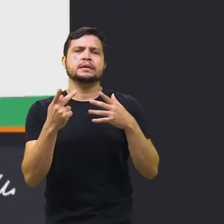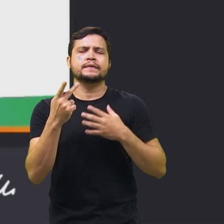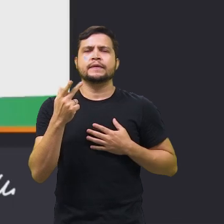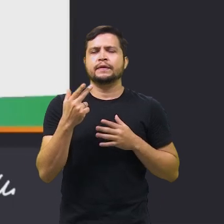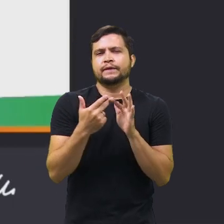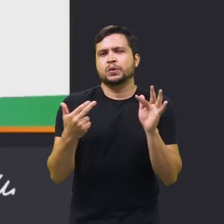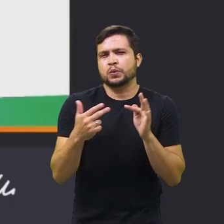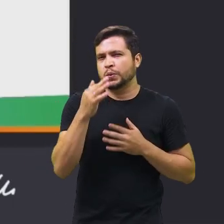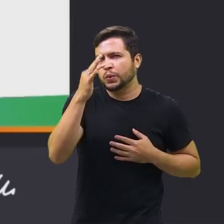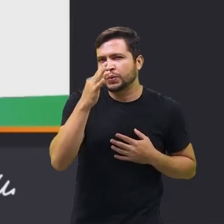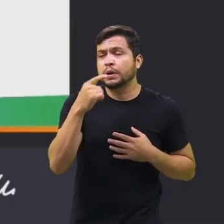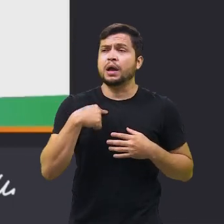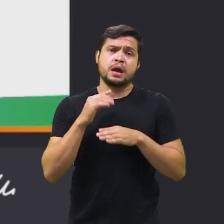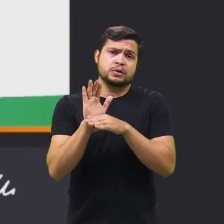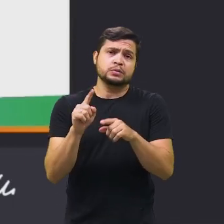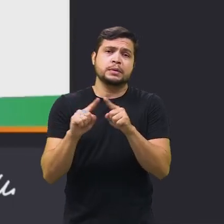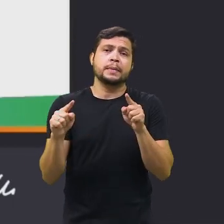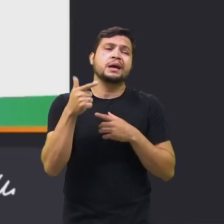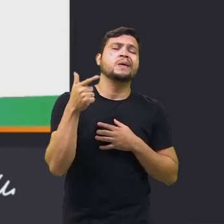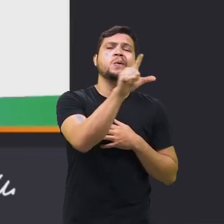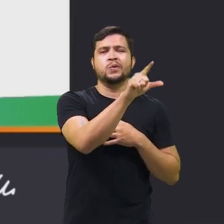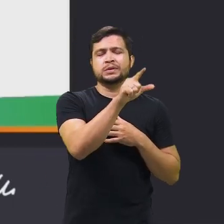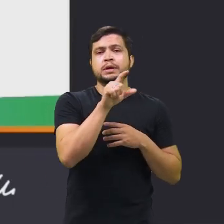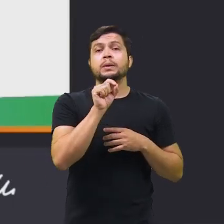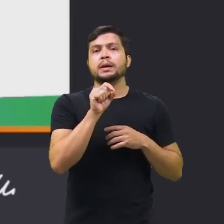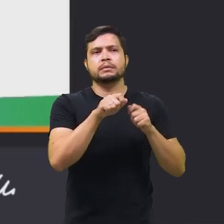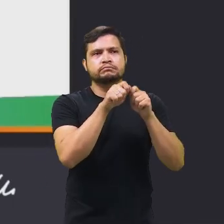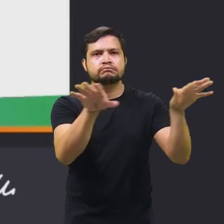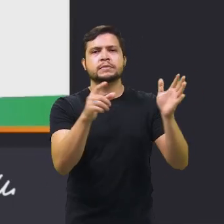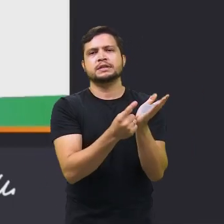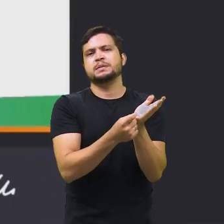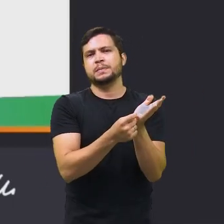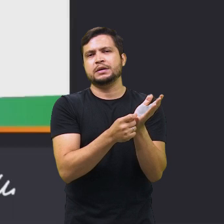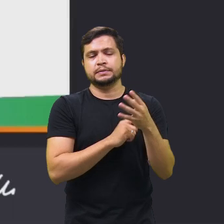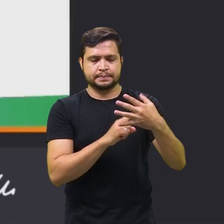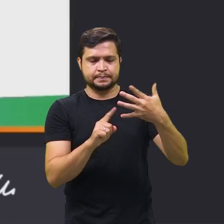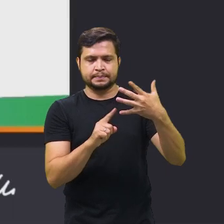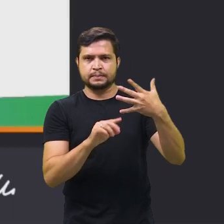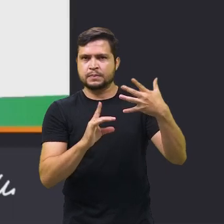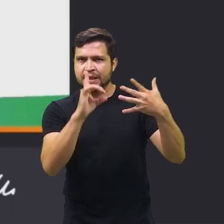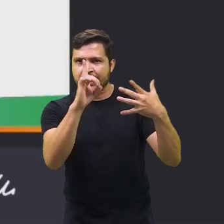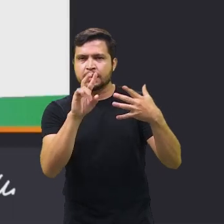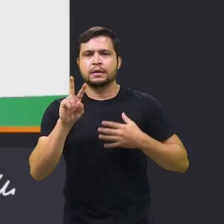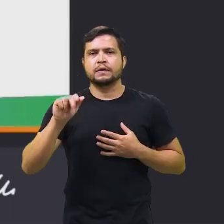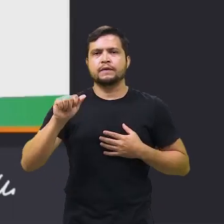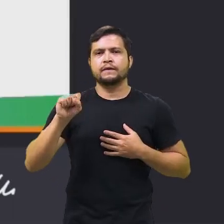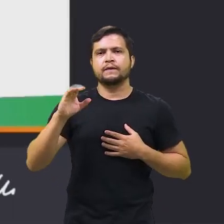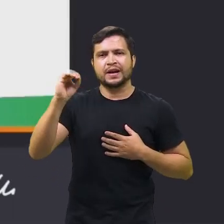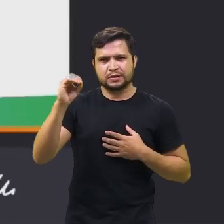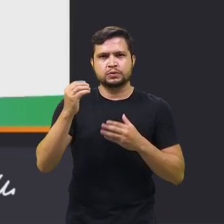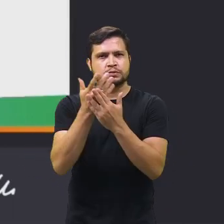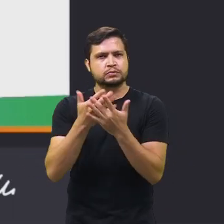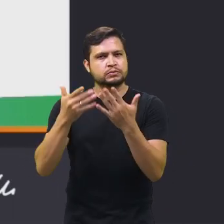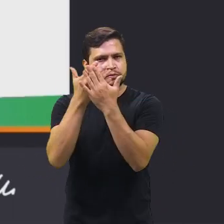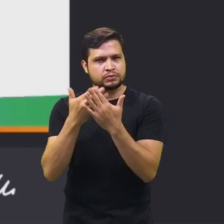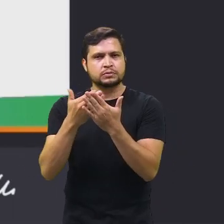frutos. Os frutos nos ajudam em outro aspecto da vida das plantas, que é a dispersão das sementes. E os vasos condutores, que permitem o transporte